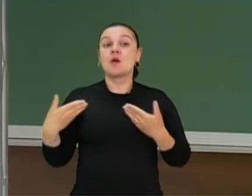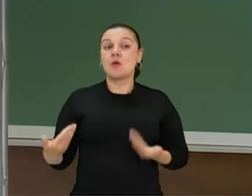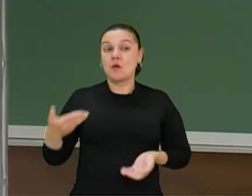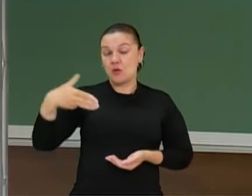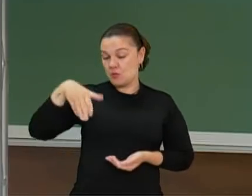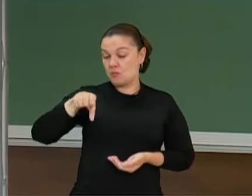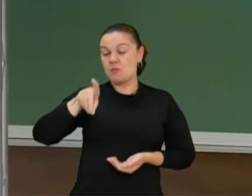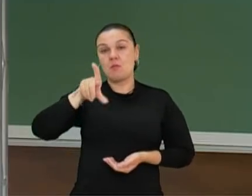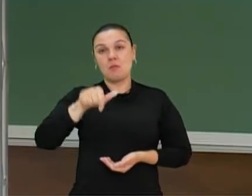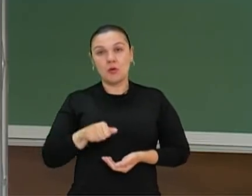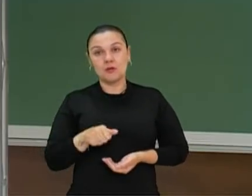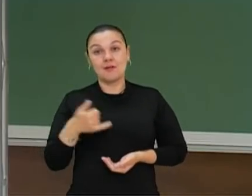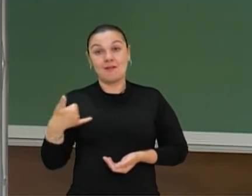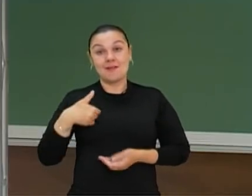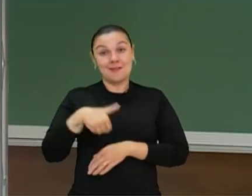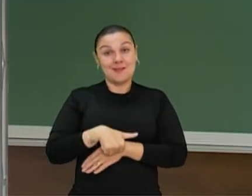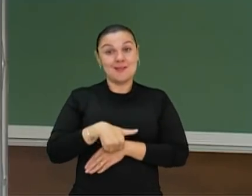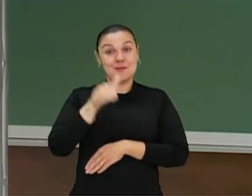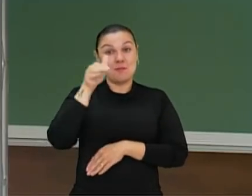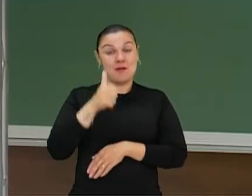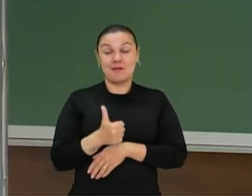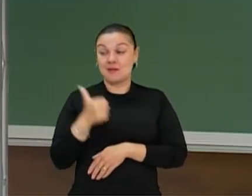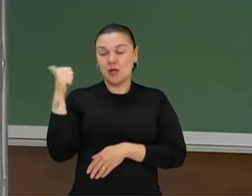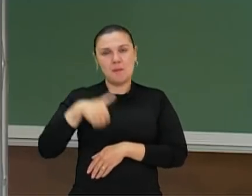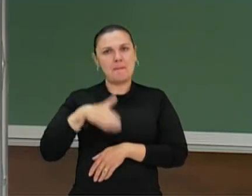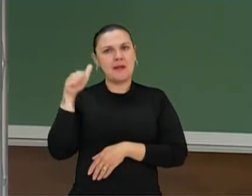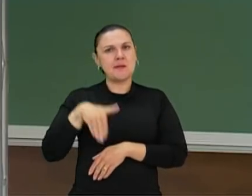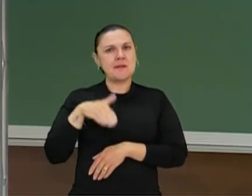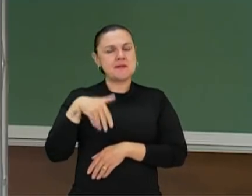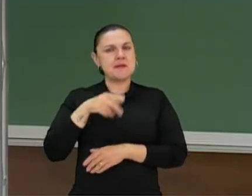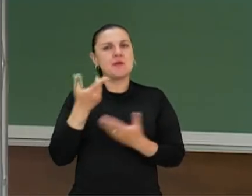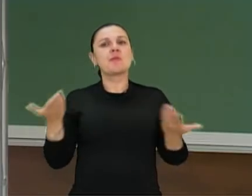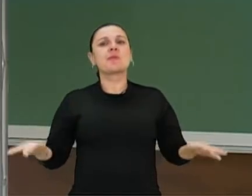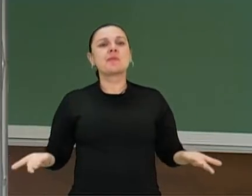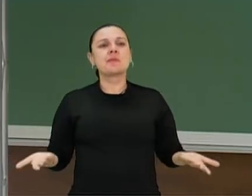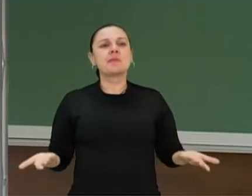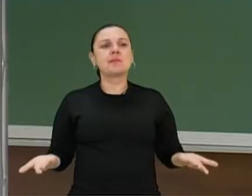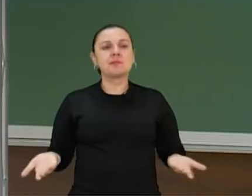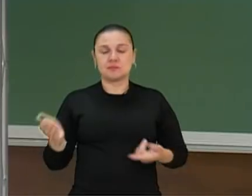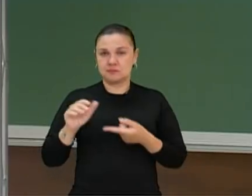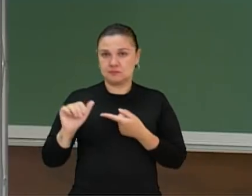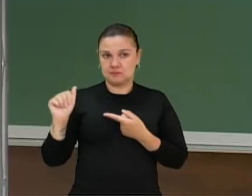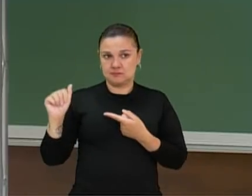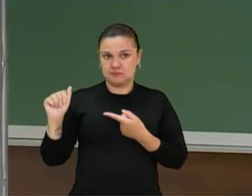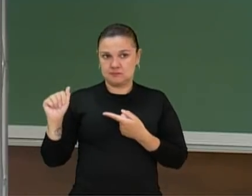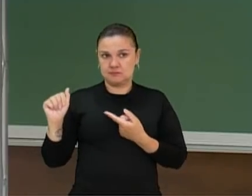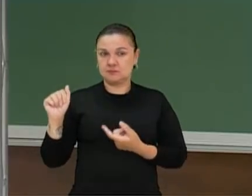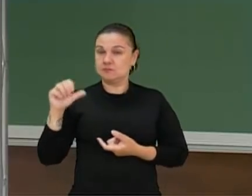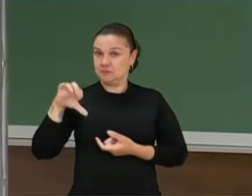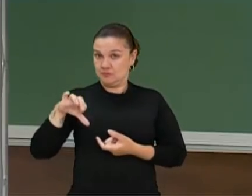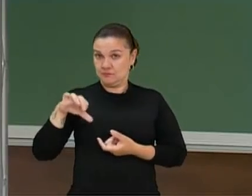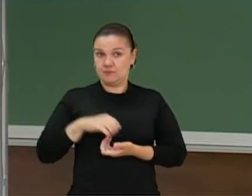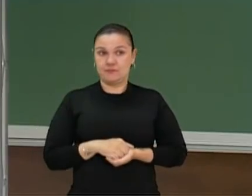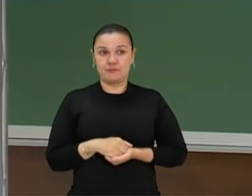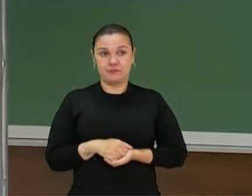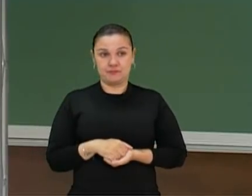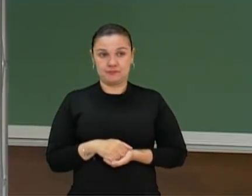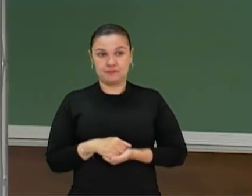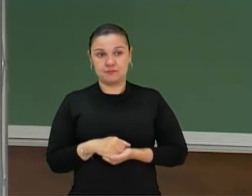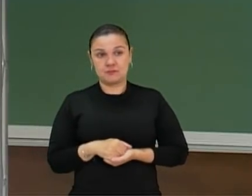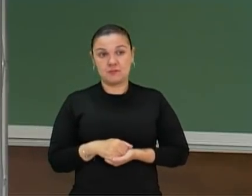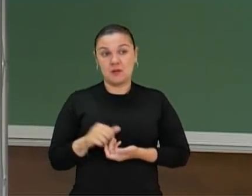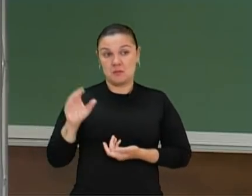das idades? Qual a idade que está mais na moda aí, que apareceu mais vezes? 9 anos, né?